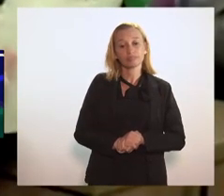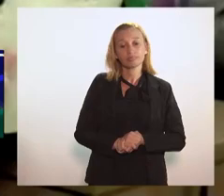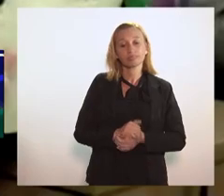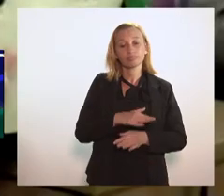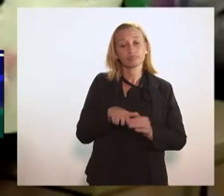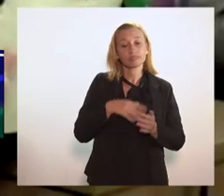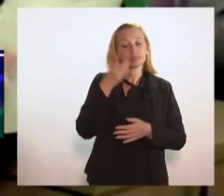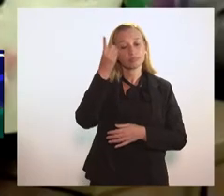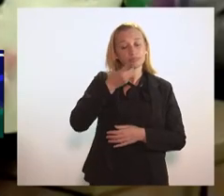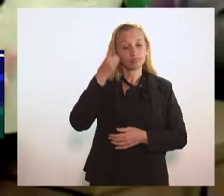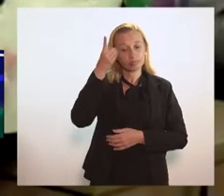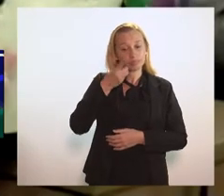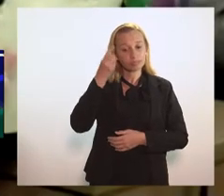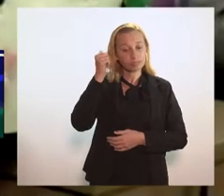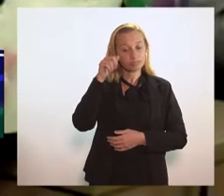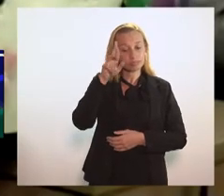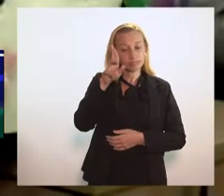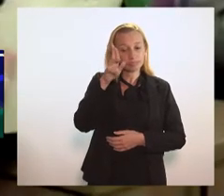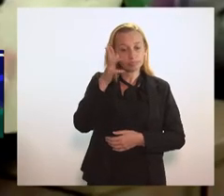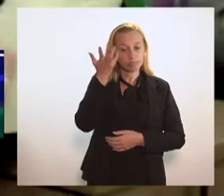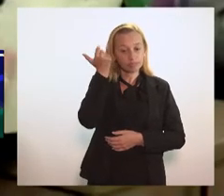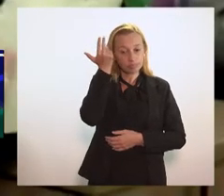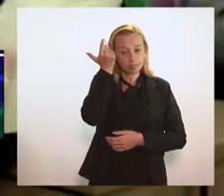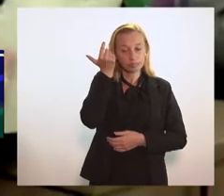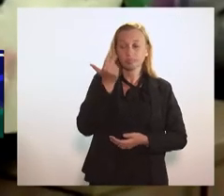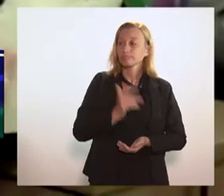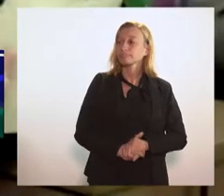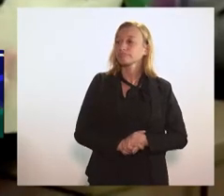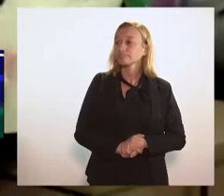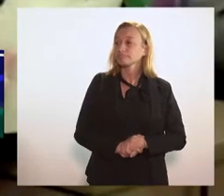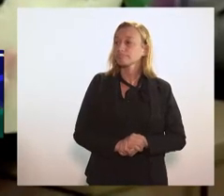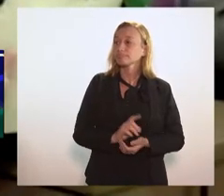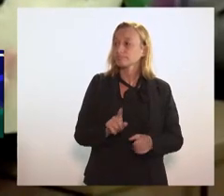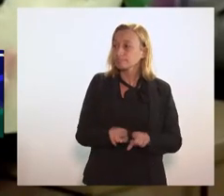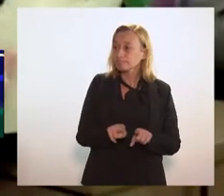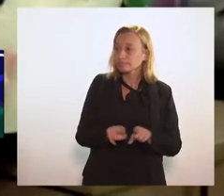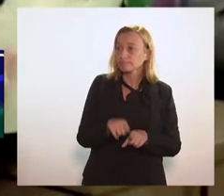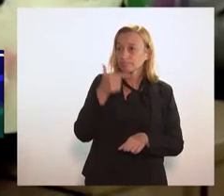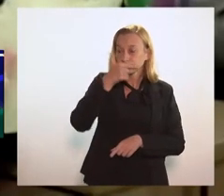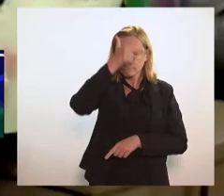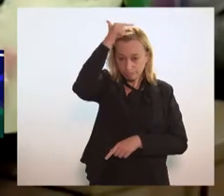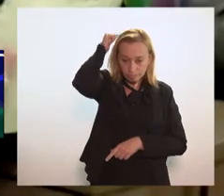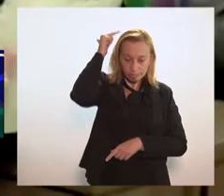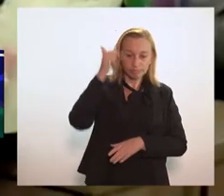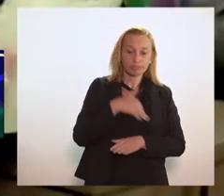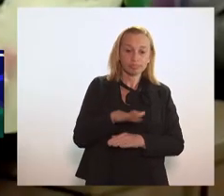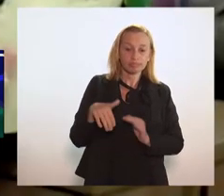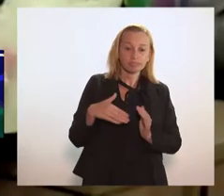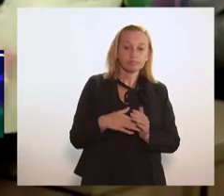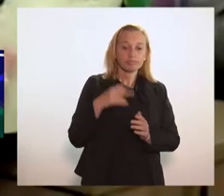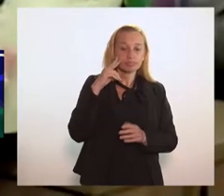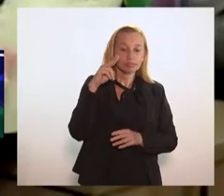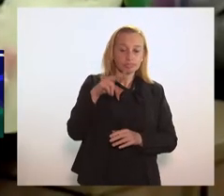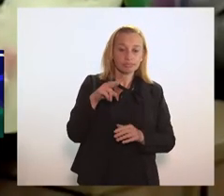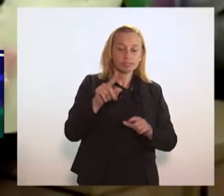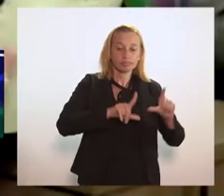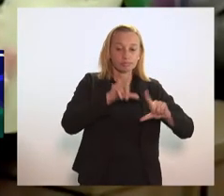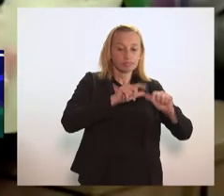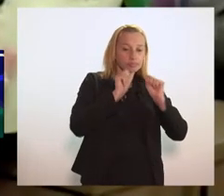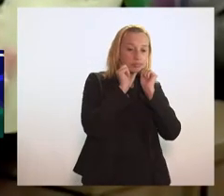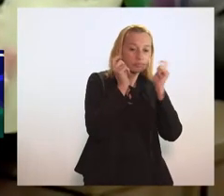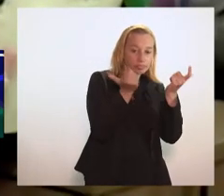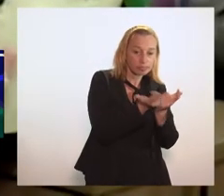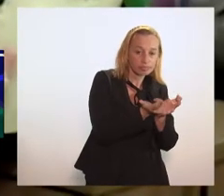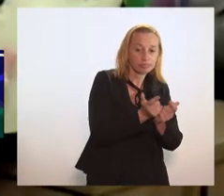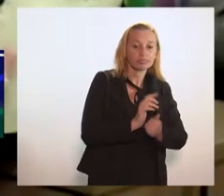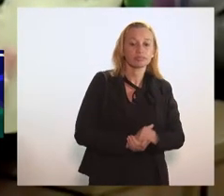Eliomar Coelho, nosso decano, nosso querido decano também, Luiz Paulo, a todos que nos assistem pela TV